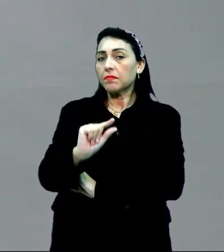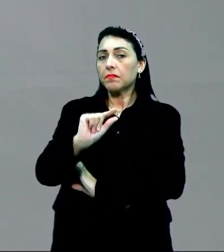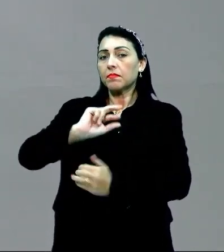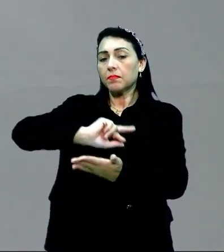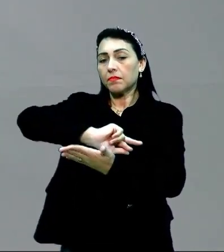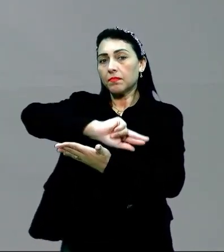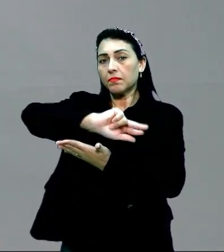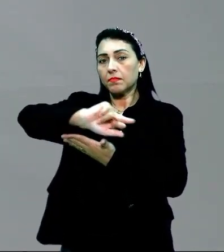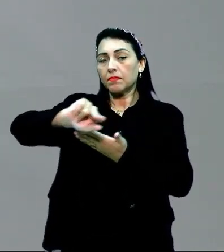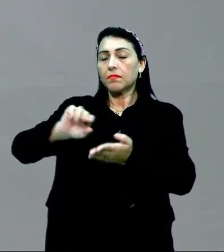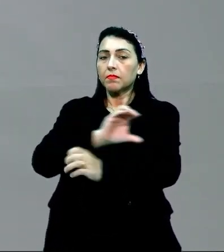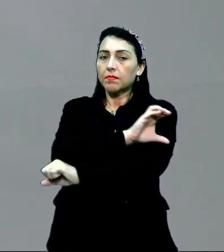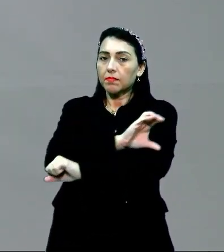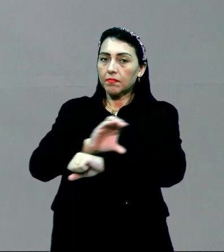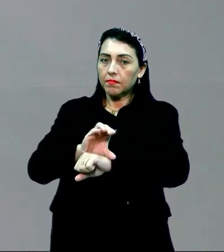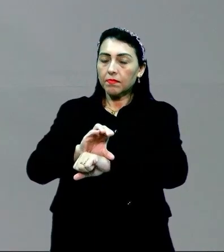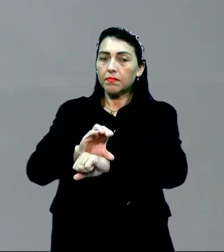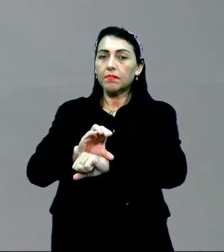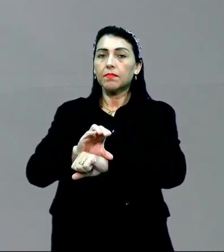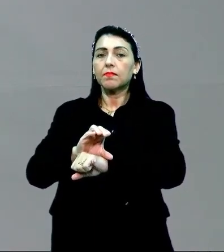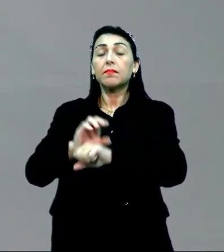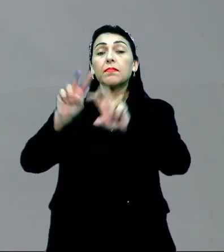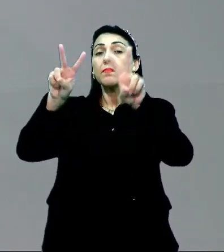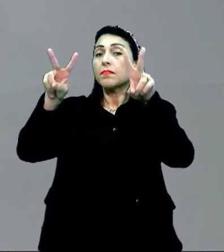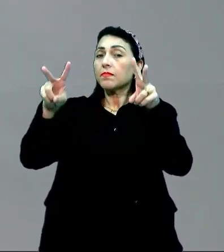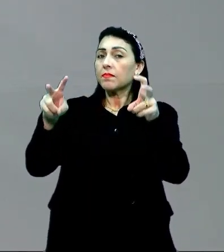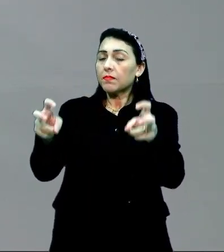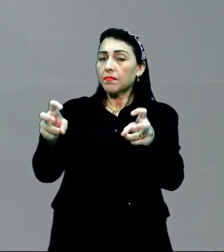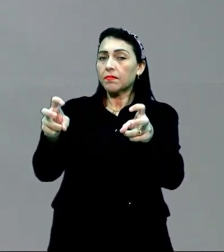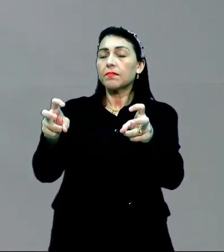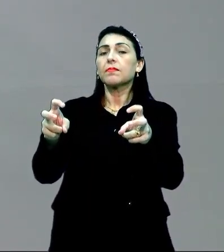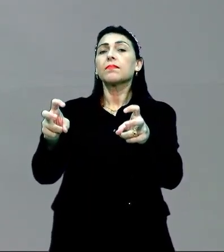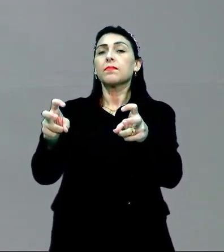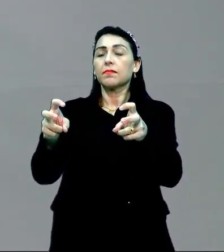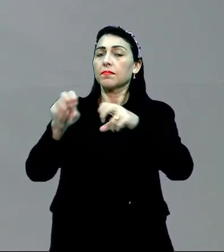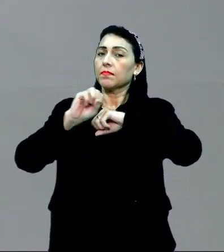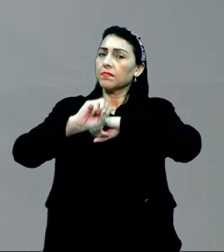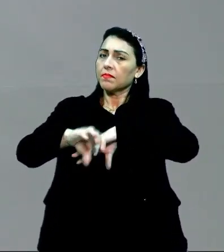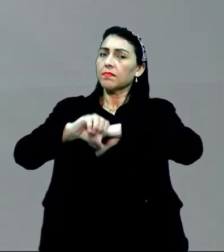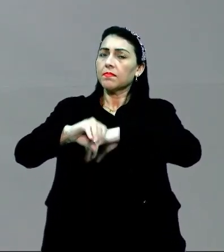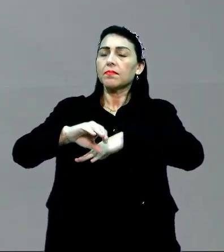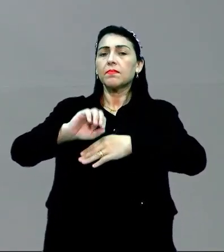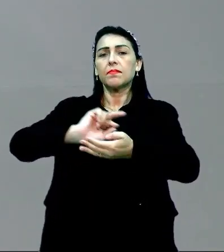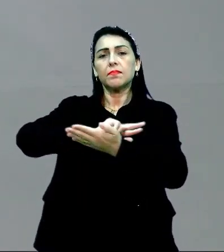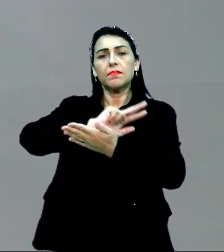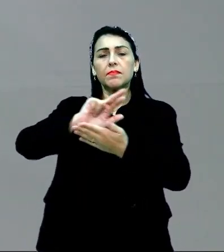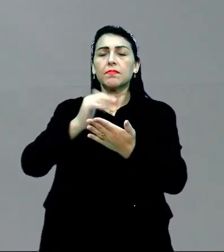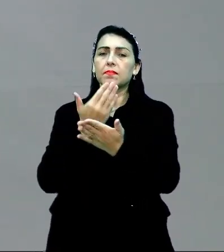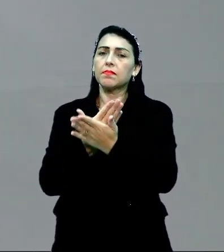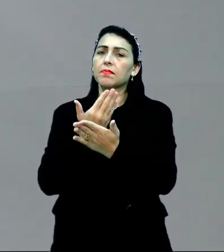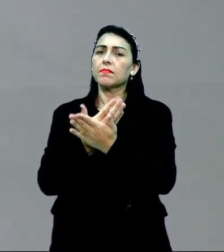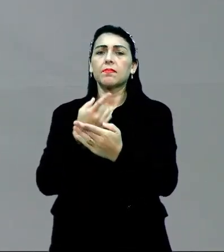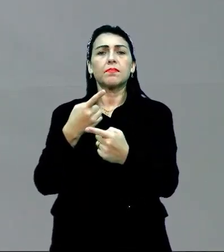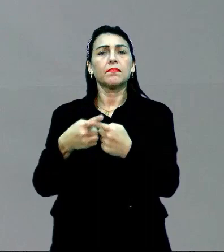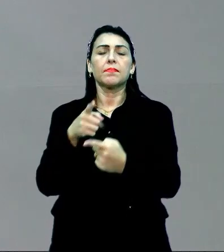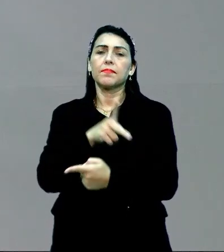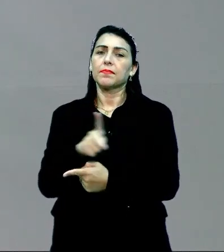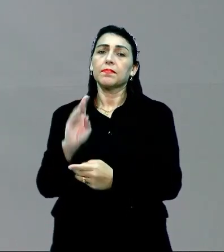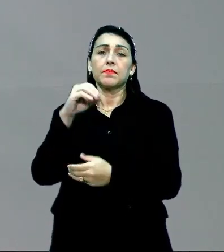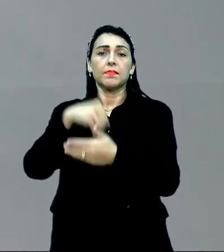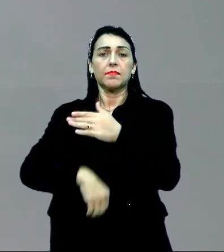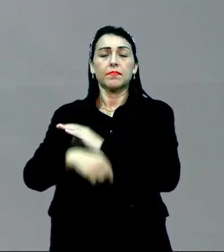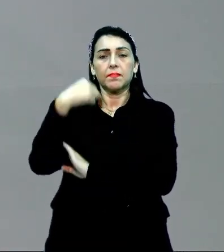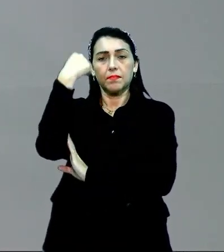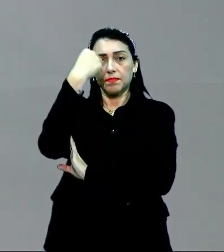diversidade cultural essa é uma temática galerinha que será trabalhada em várias aulas né porque professor dentro